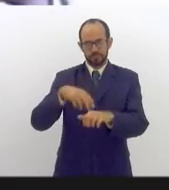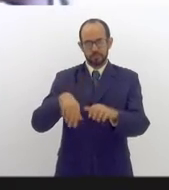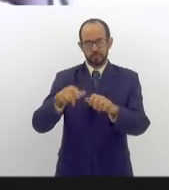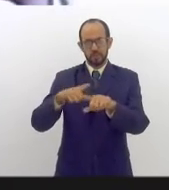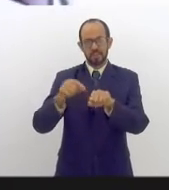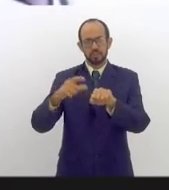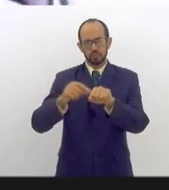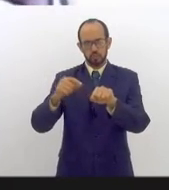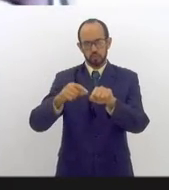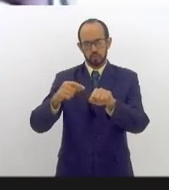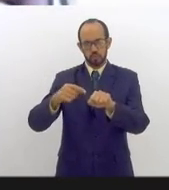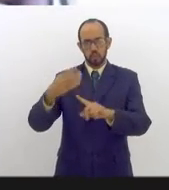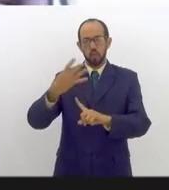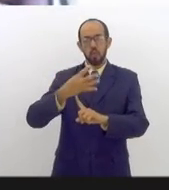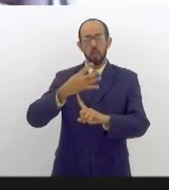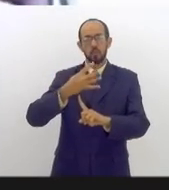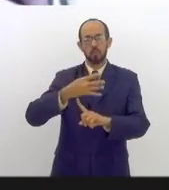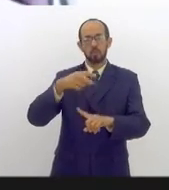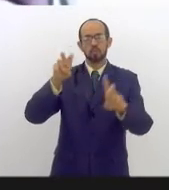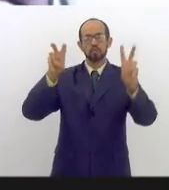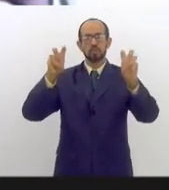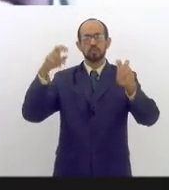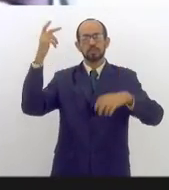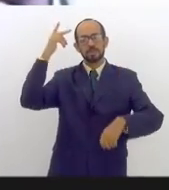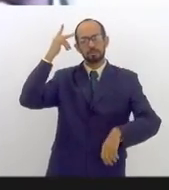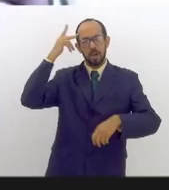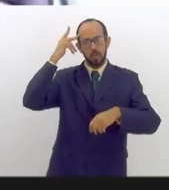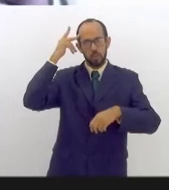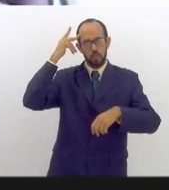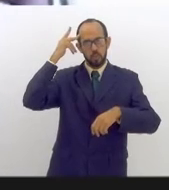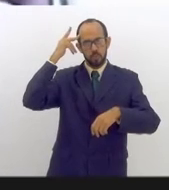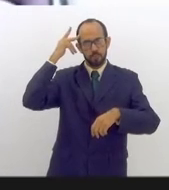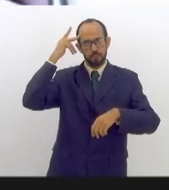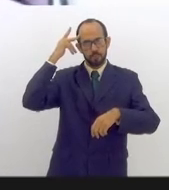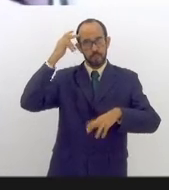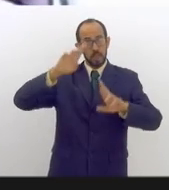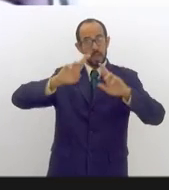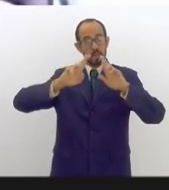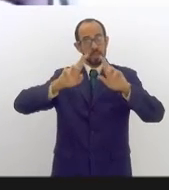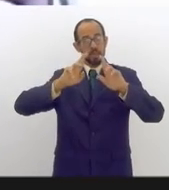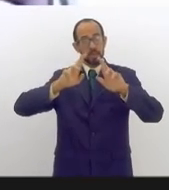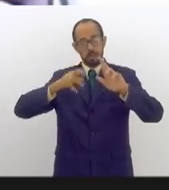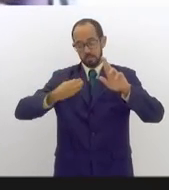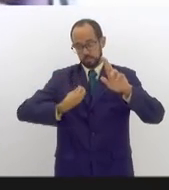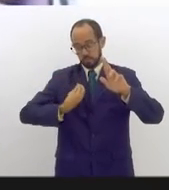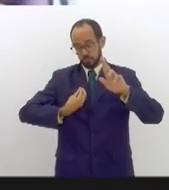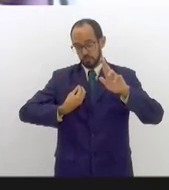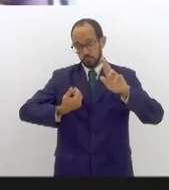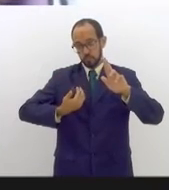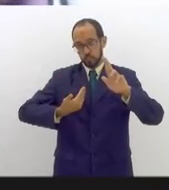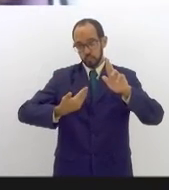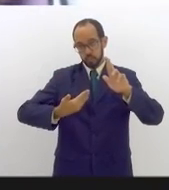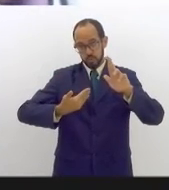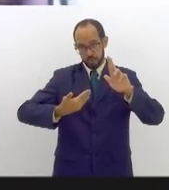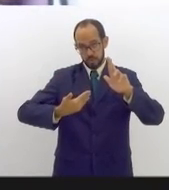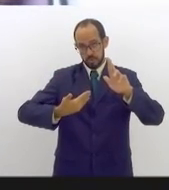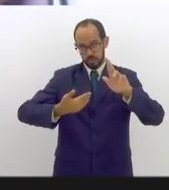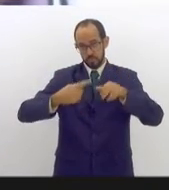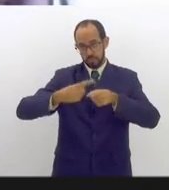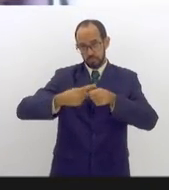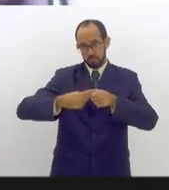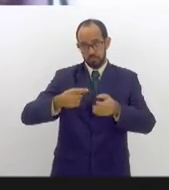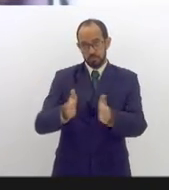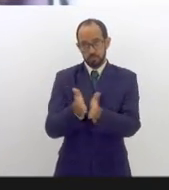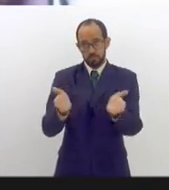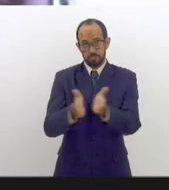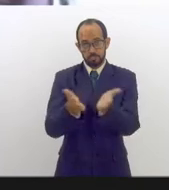no Globo sobre São Paulo. A expectativa de vida dos bairros mais pobres de São Paulo é